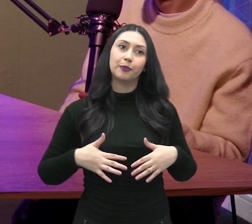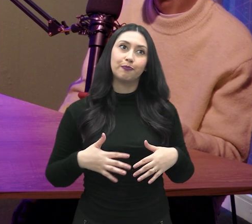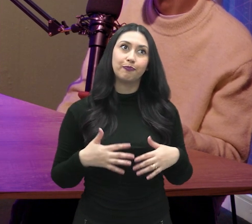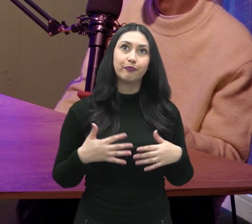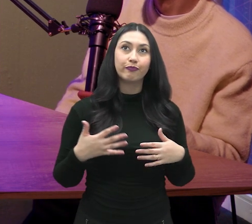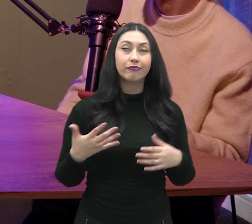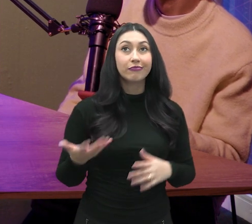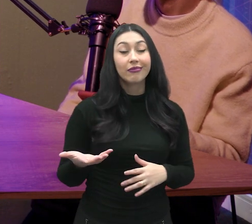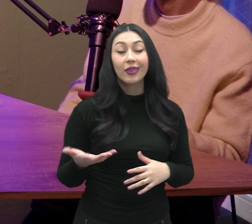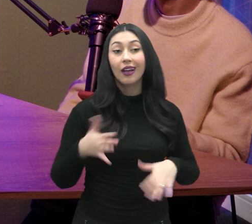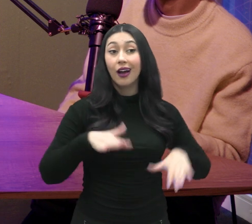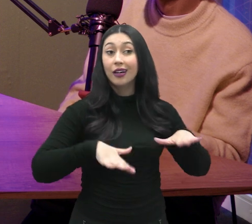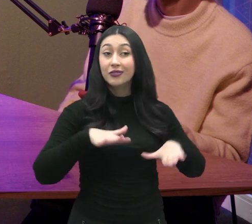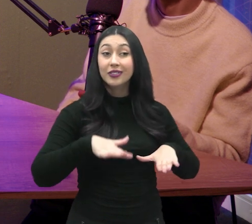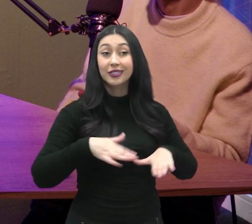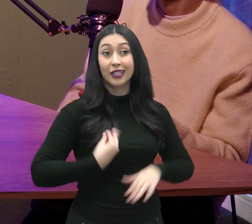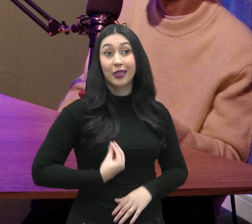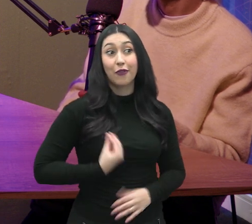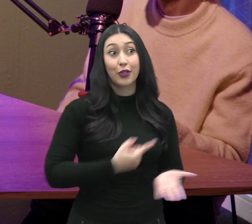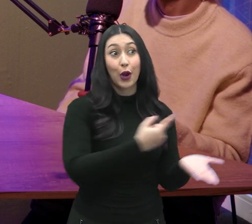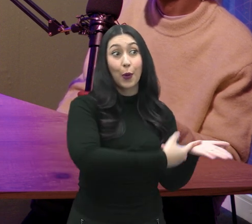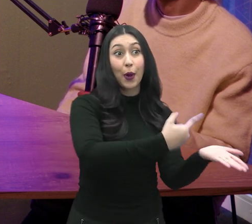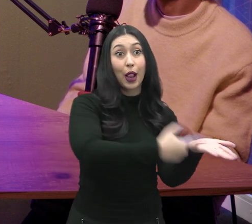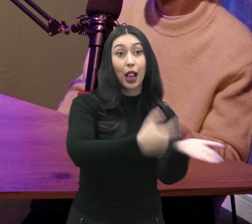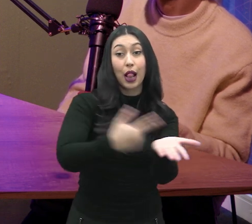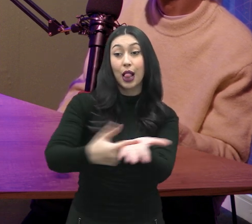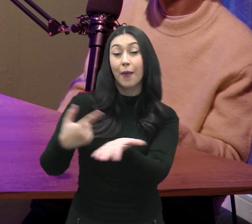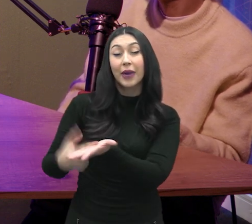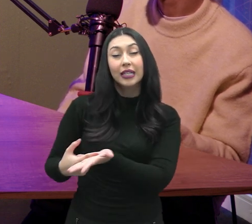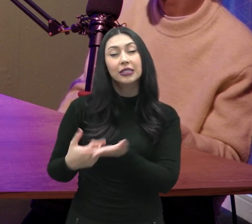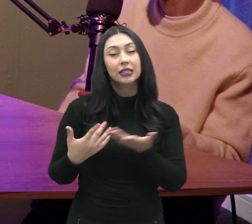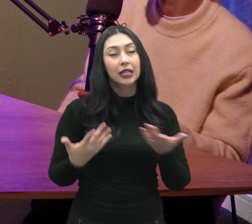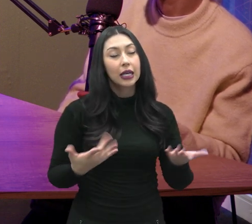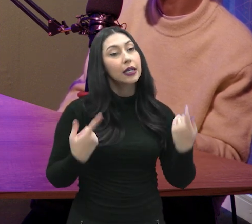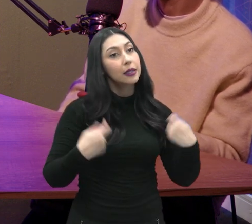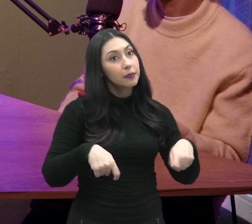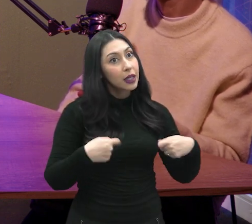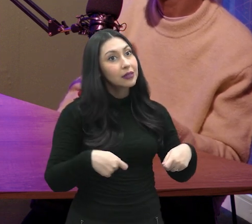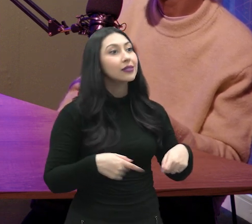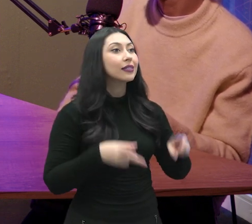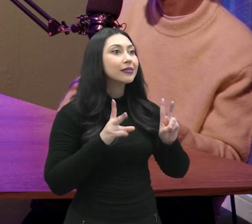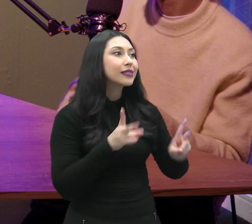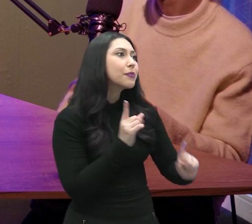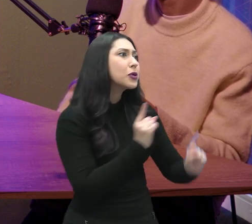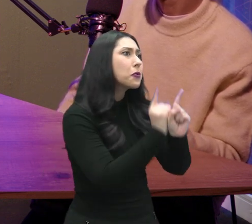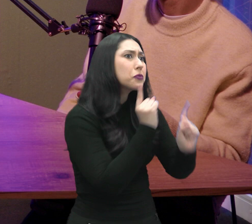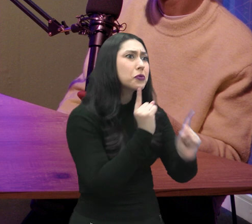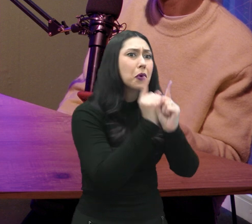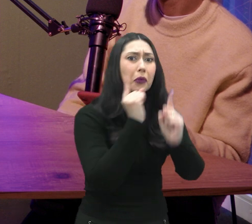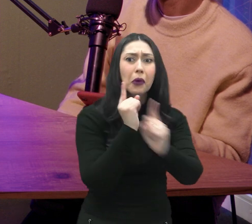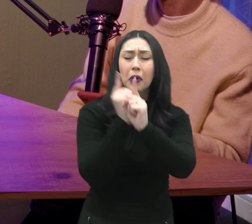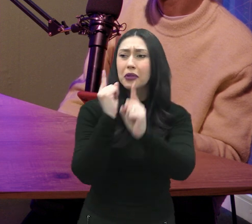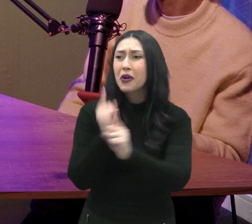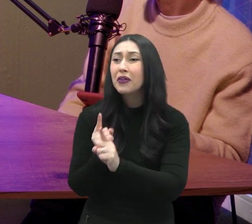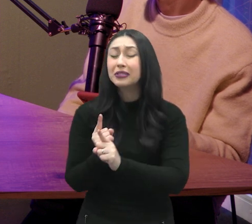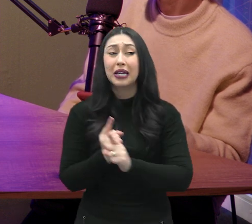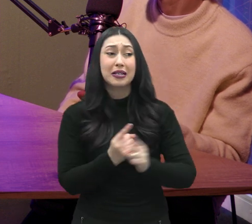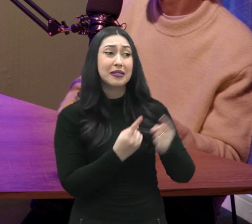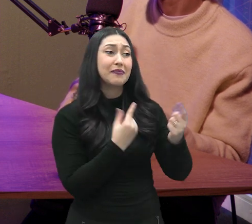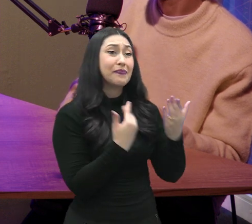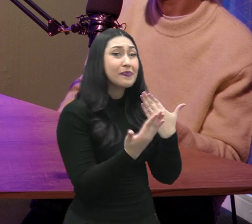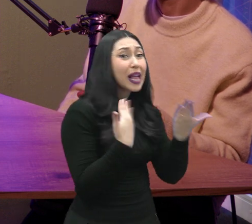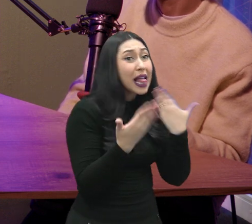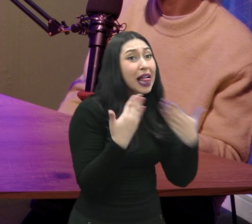gente, às vezes a gente tem uma vida cheia de compromisso, né? A gente tem que ficar vendo gente o tempo